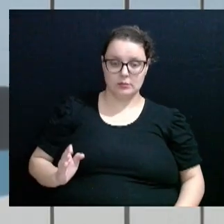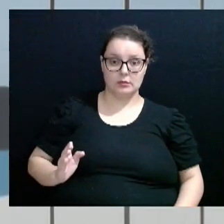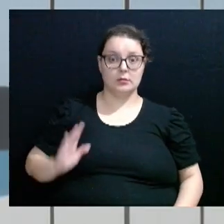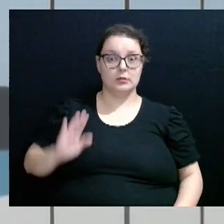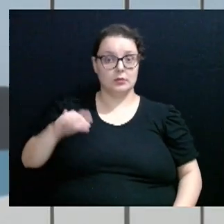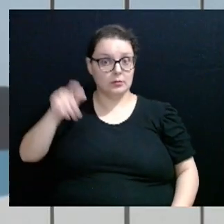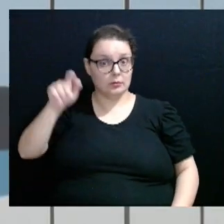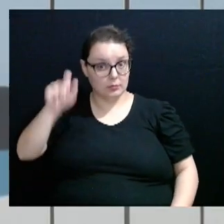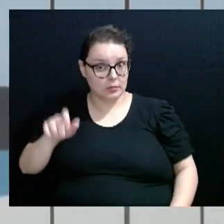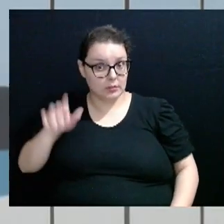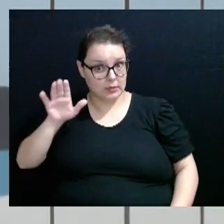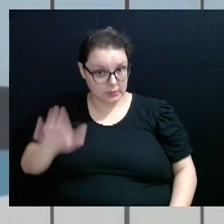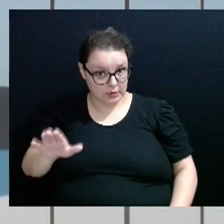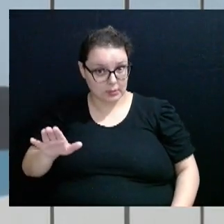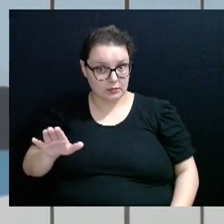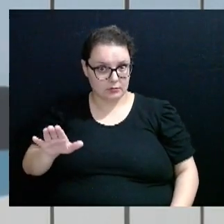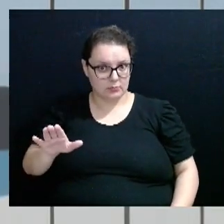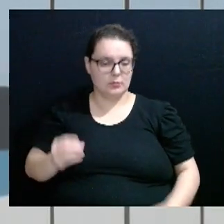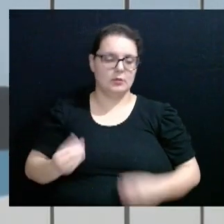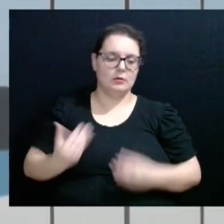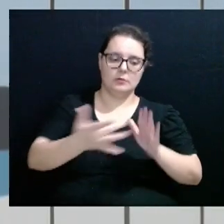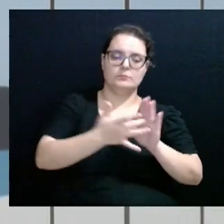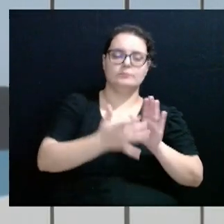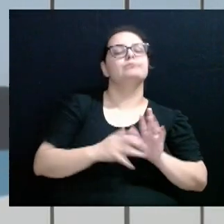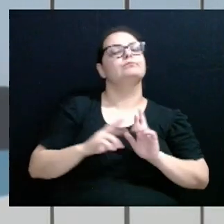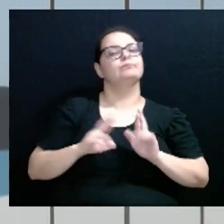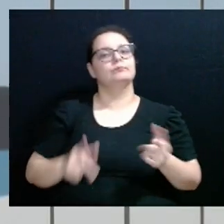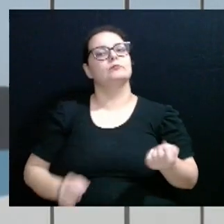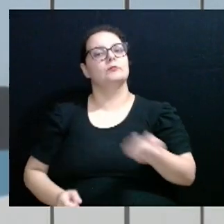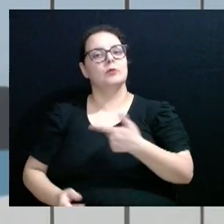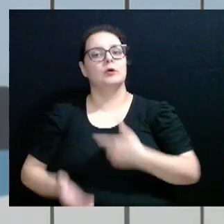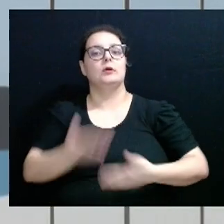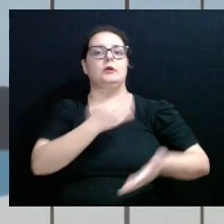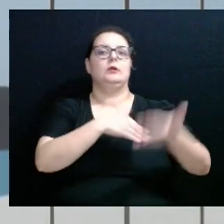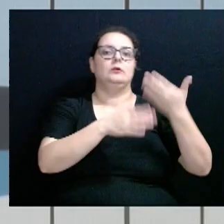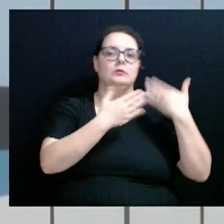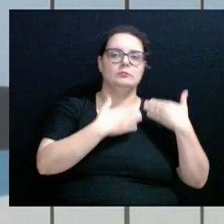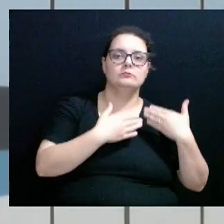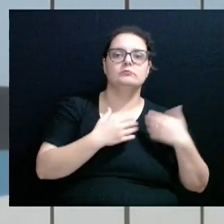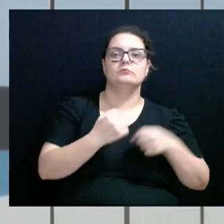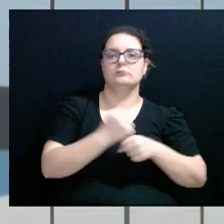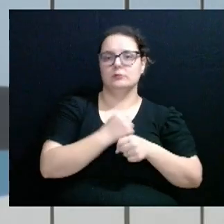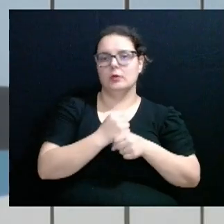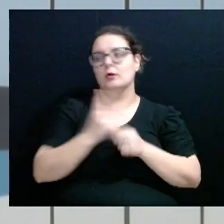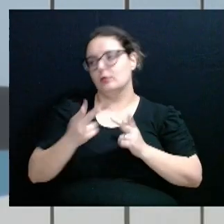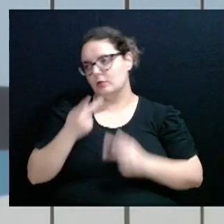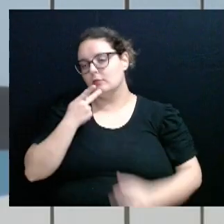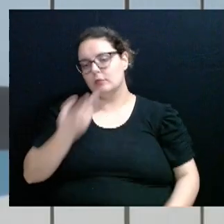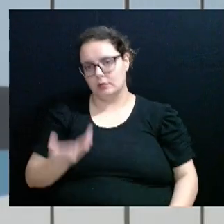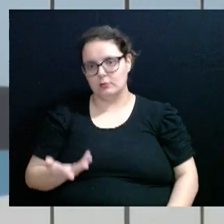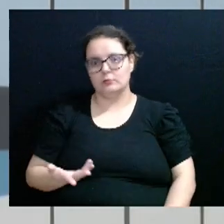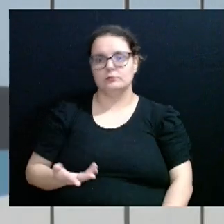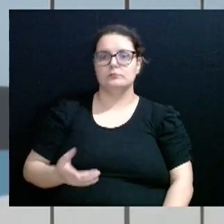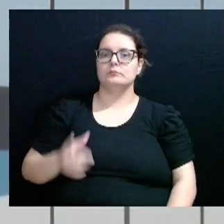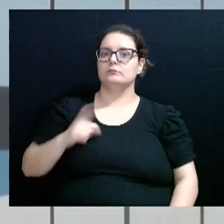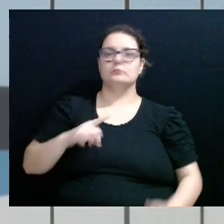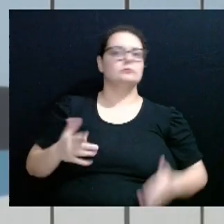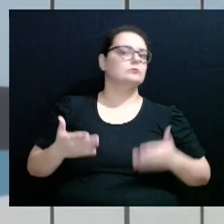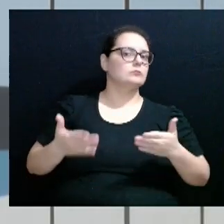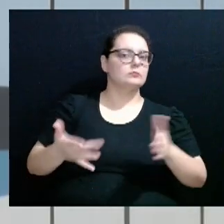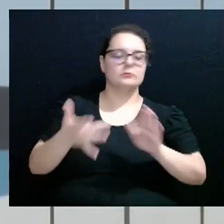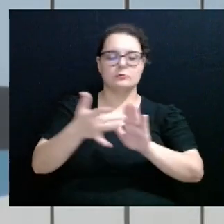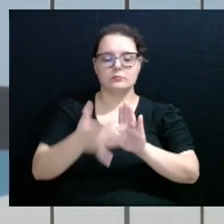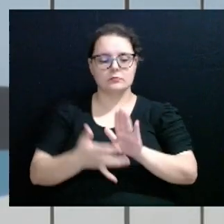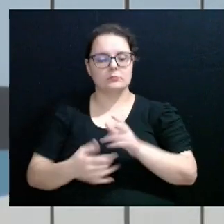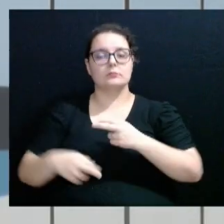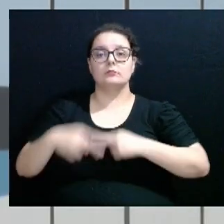vai trazer pautas diferentes do que era trazido a esses anos atrás que você comentou. Então ela vai trazer pautas que têm a ver com a cultura